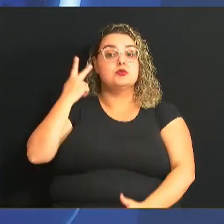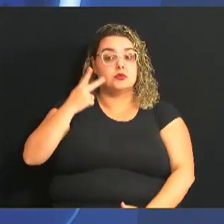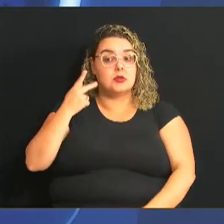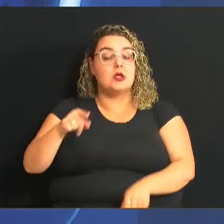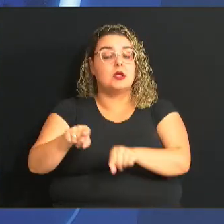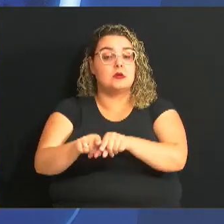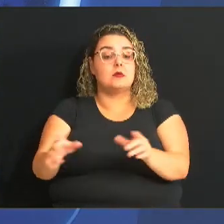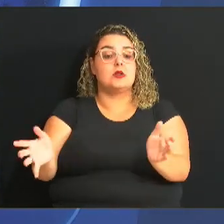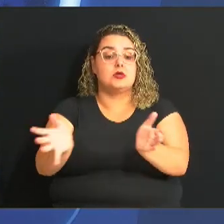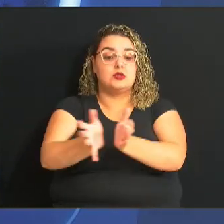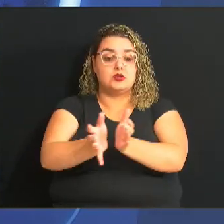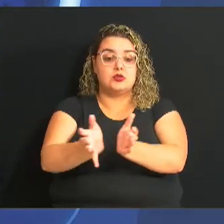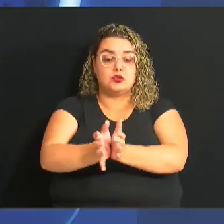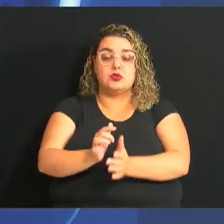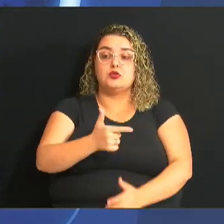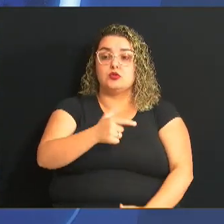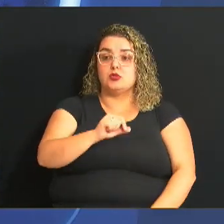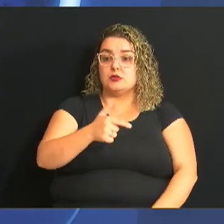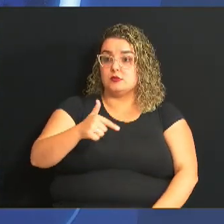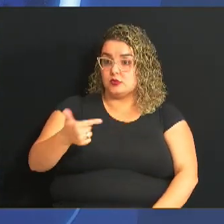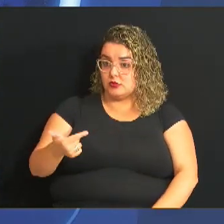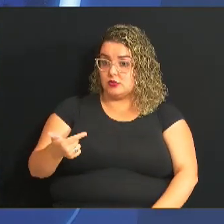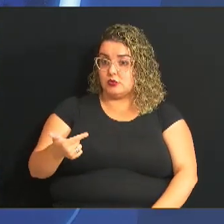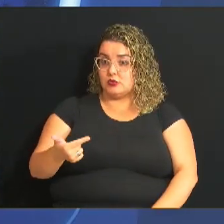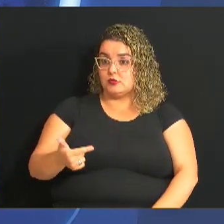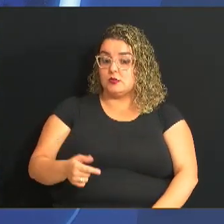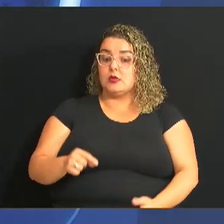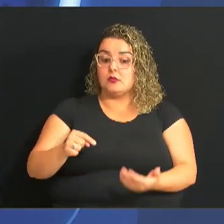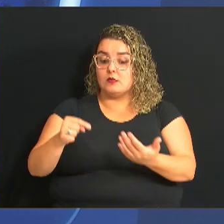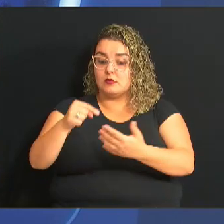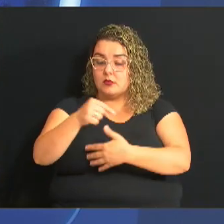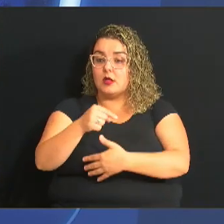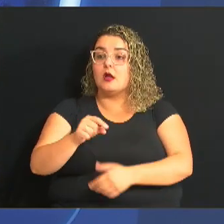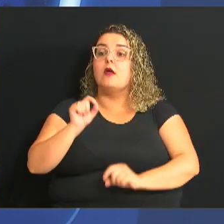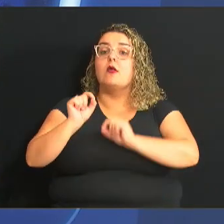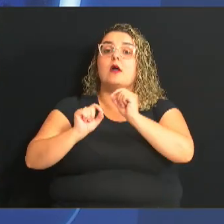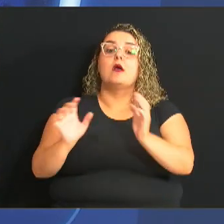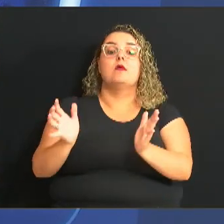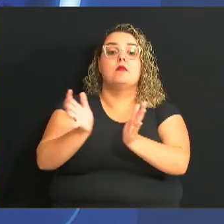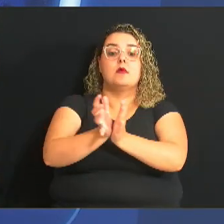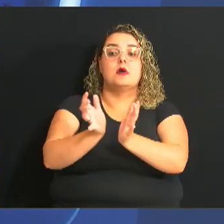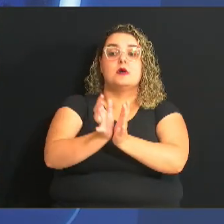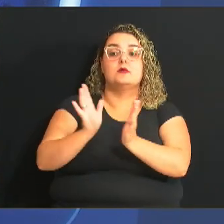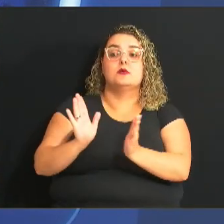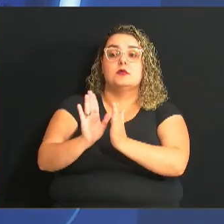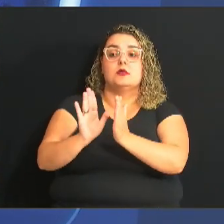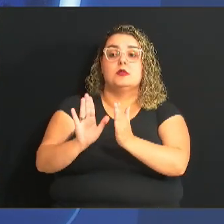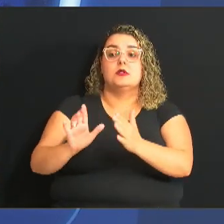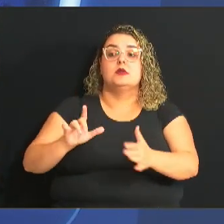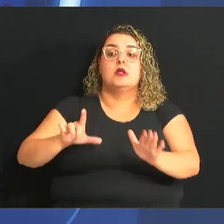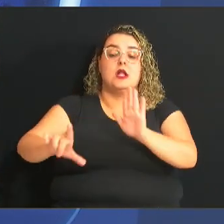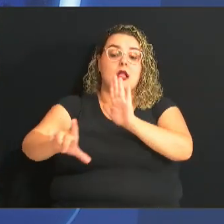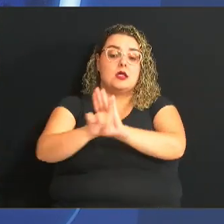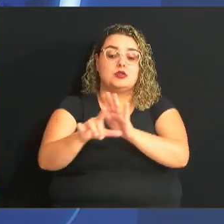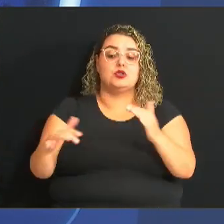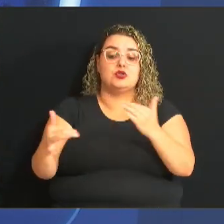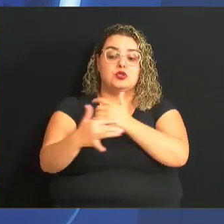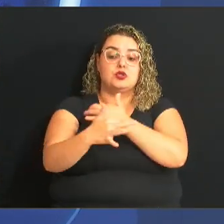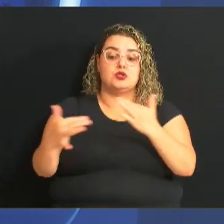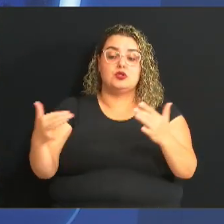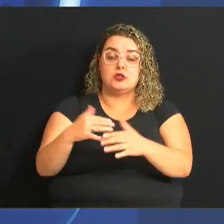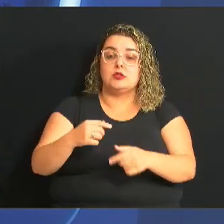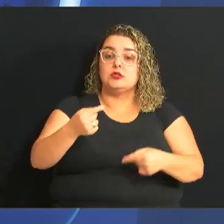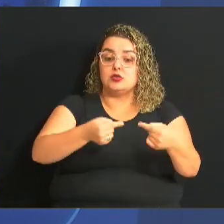comissões ainda em 2022. E uma delas foi a Frente Parlamentar da Legislação Urbana, que discutiu em sua